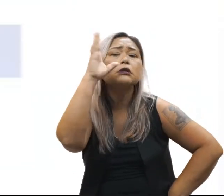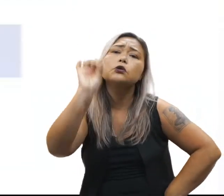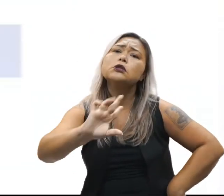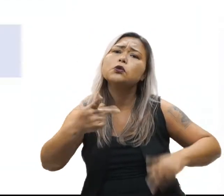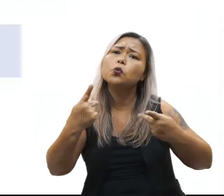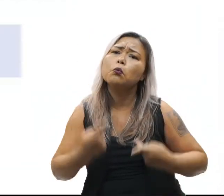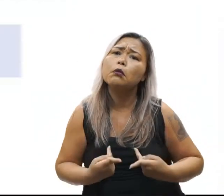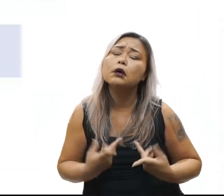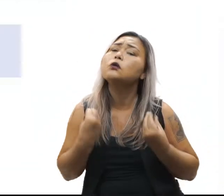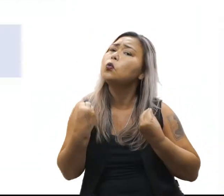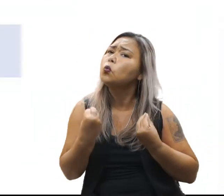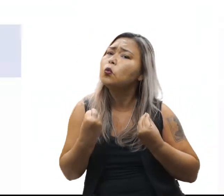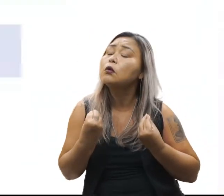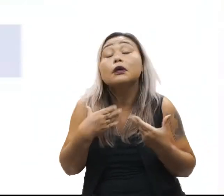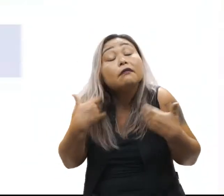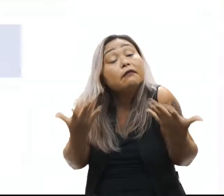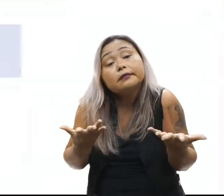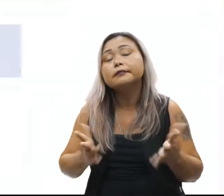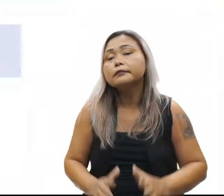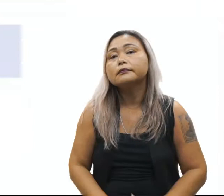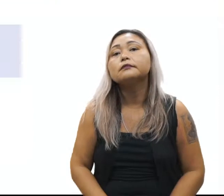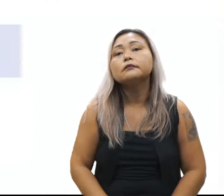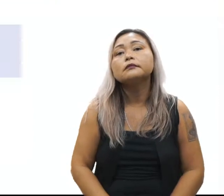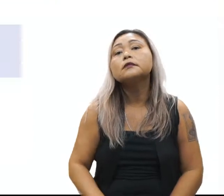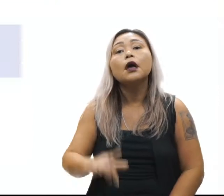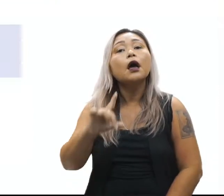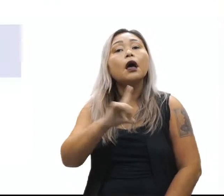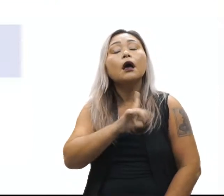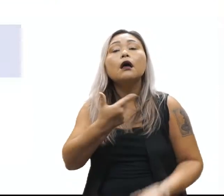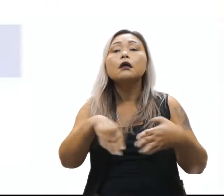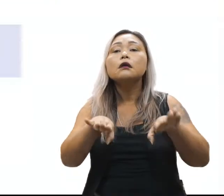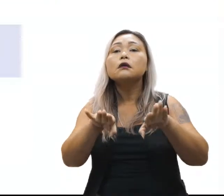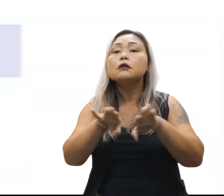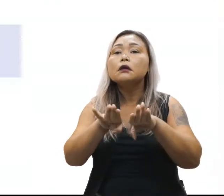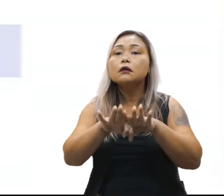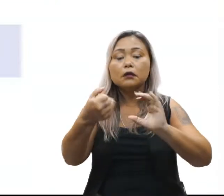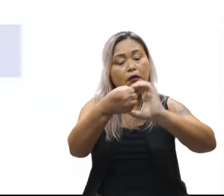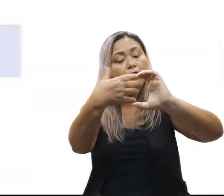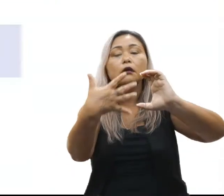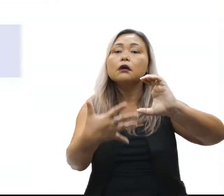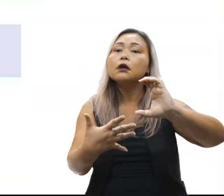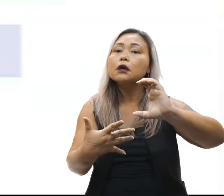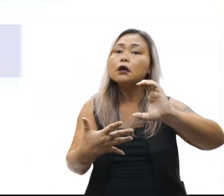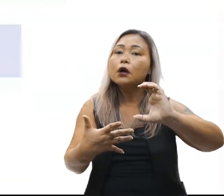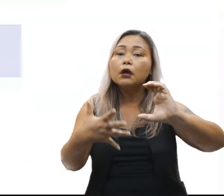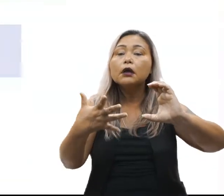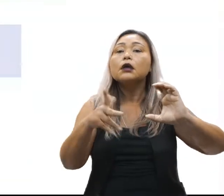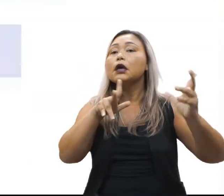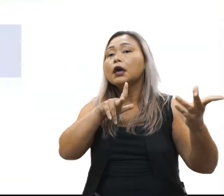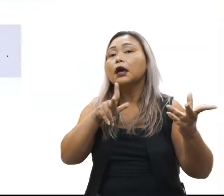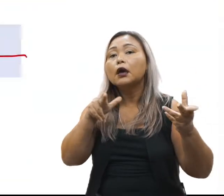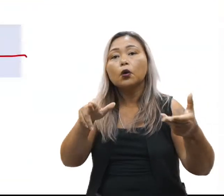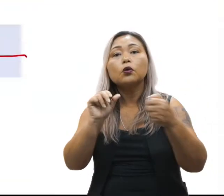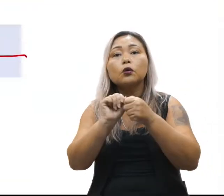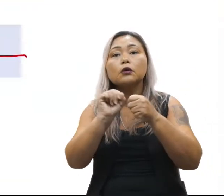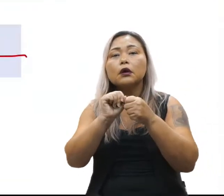né? Enfim. Nós temos também uma característica que é universal, ou seja, a gente